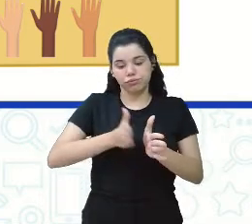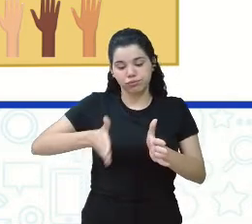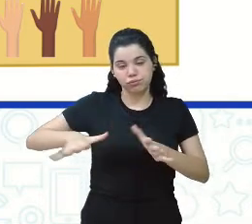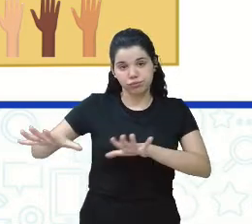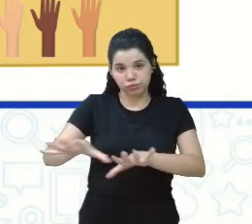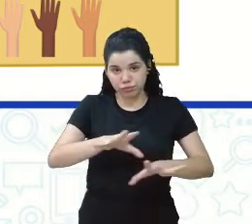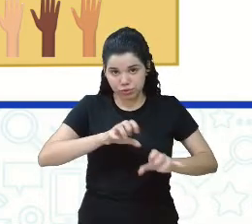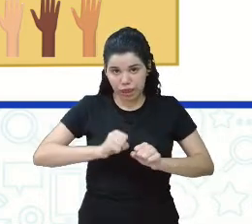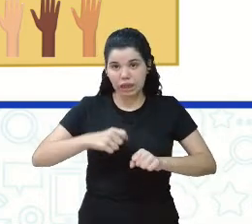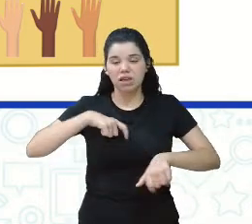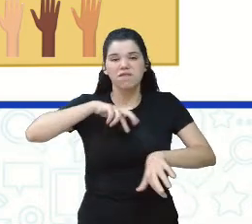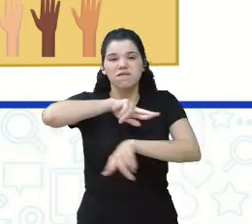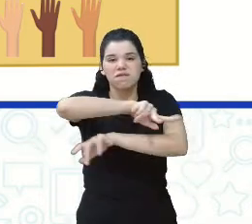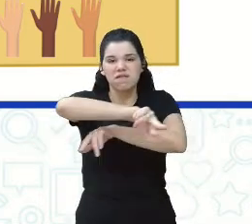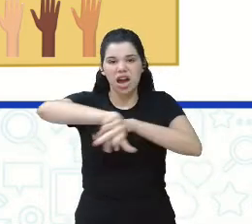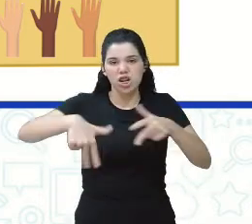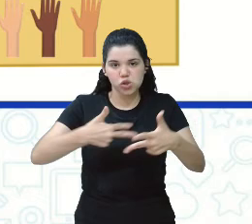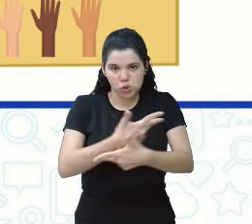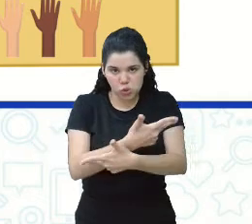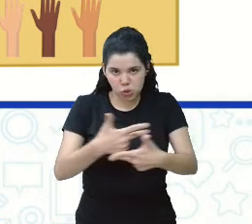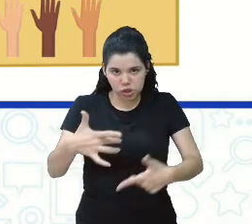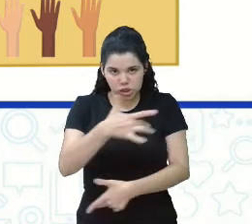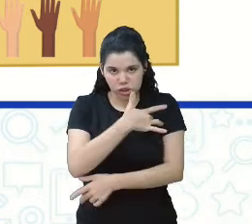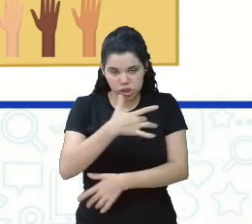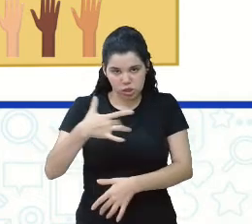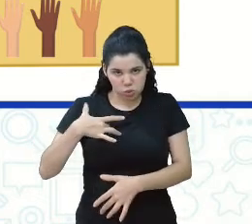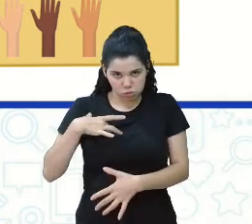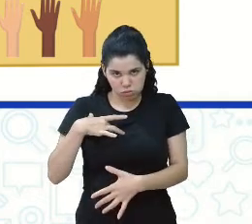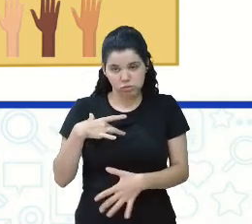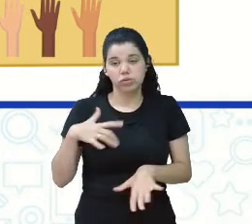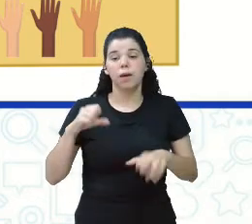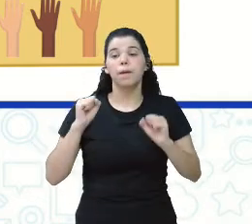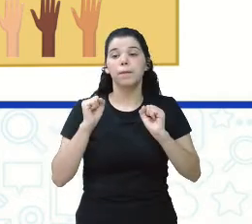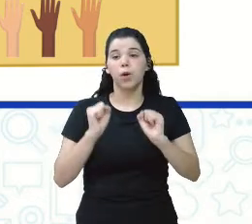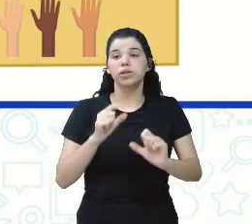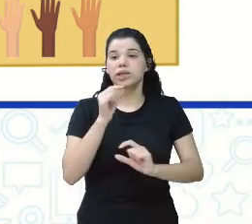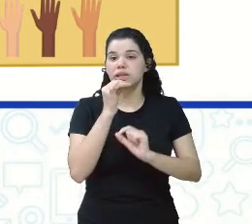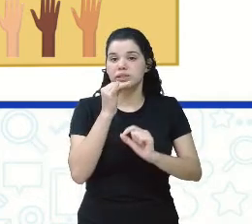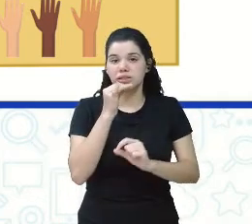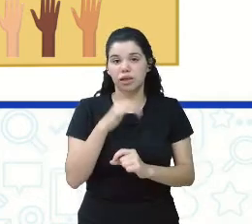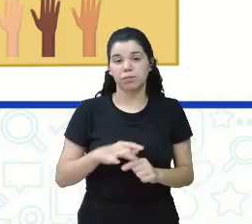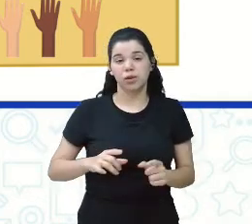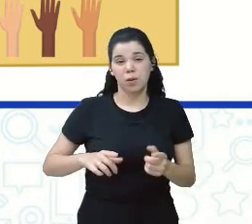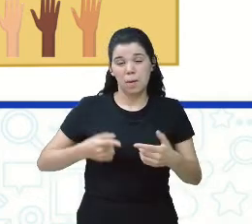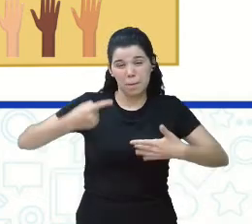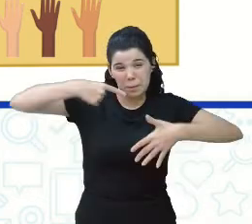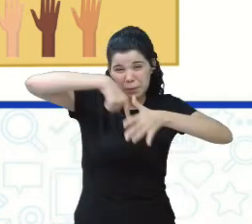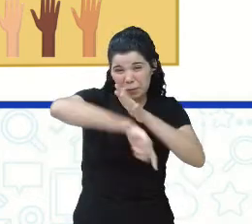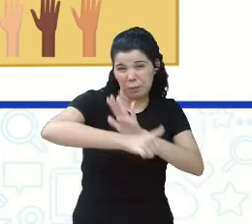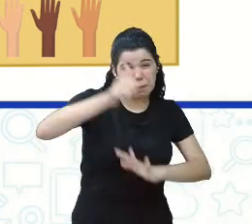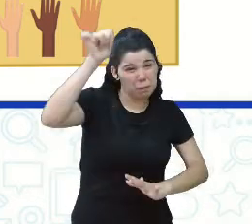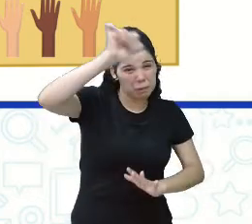uma série de manifestações clínicas. Essas manifestações vão desde a fase aguda